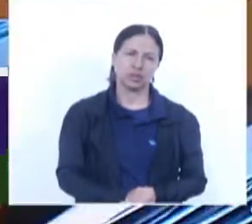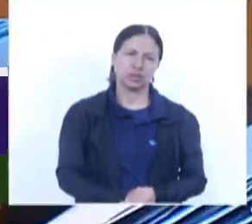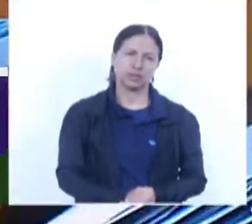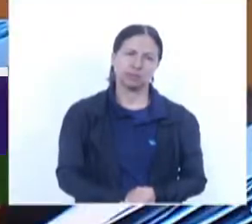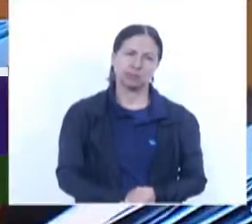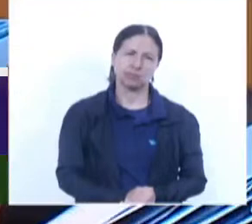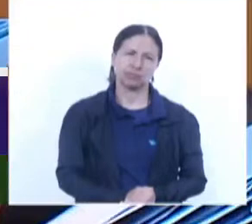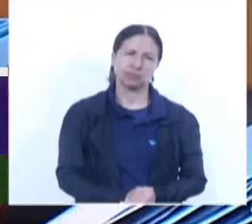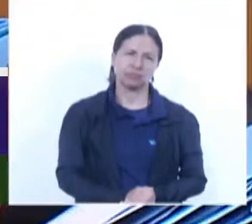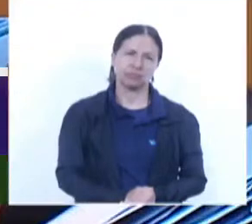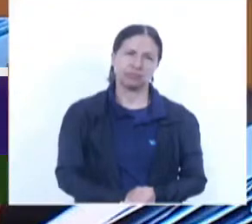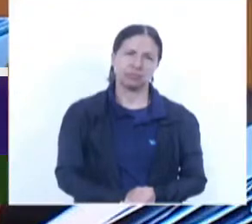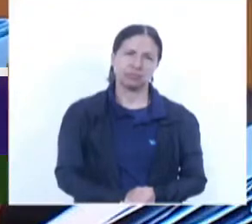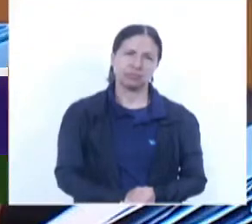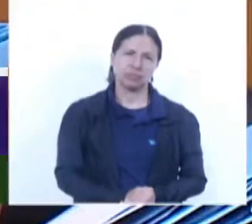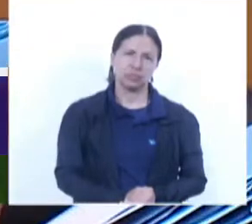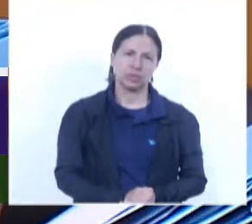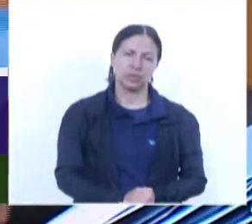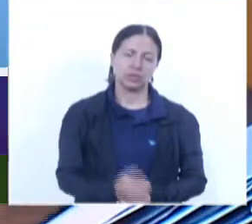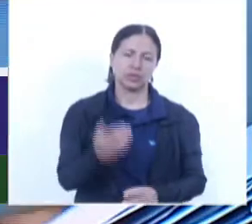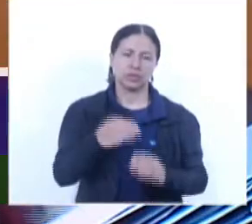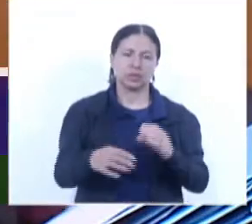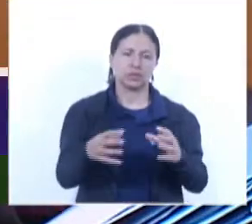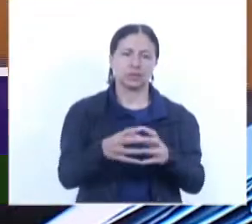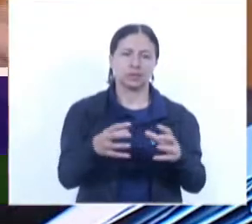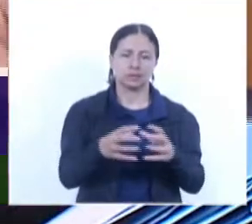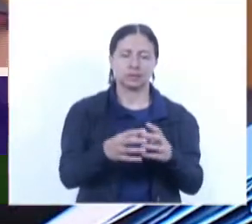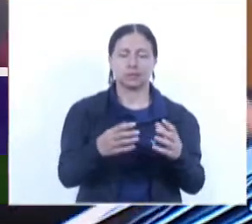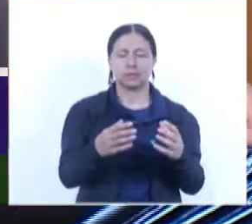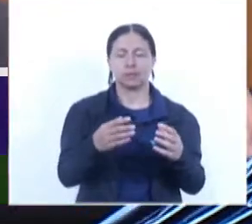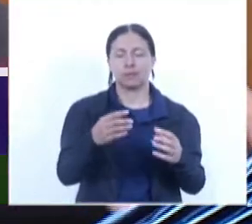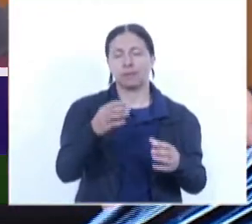caminharemos o projeto da comissão legislação Justiça redação